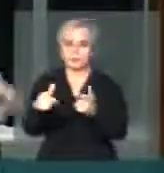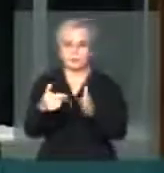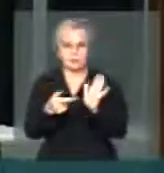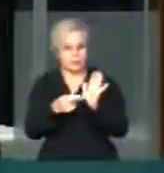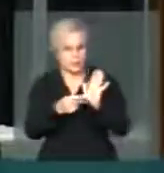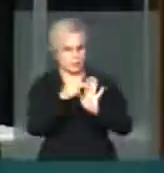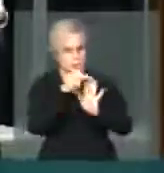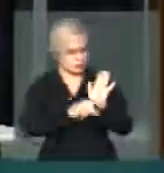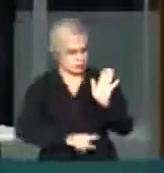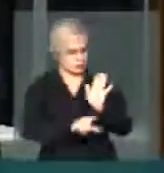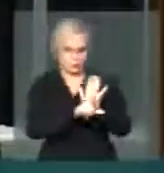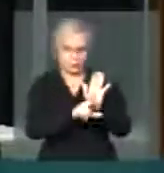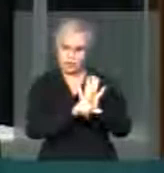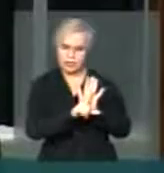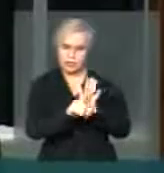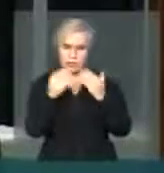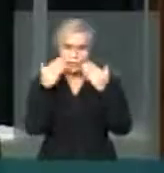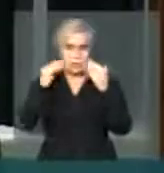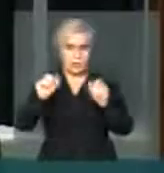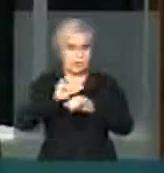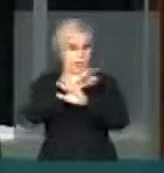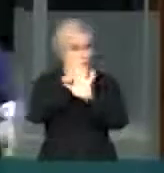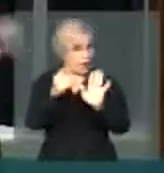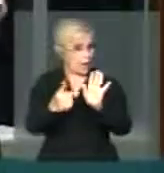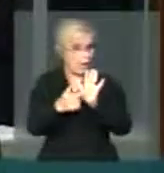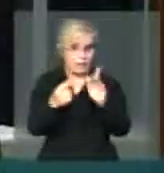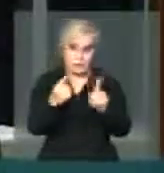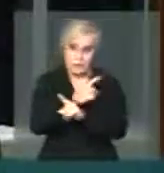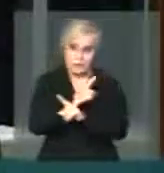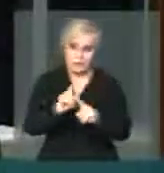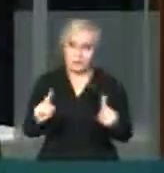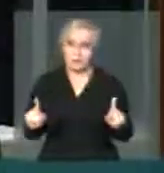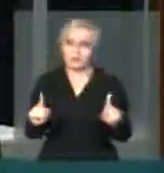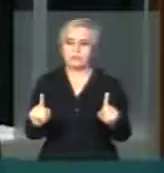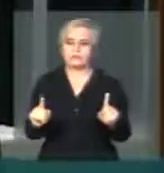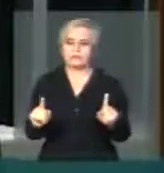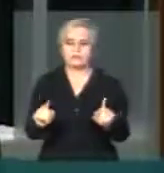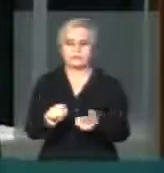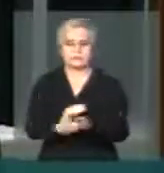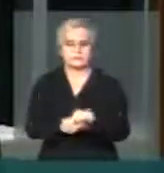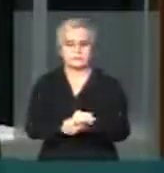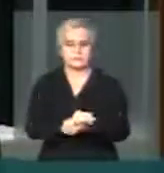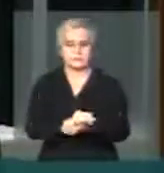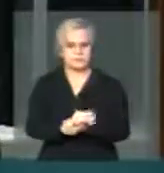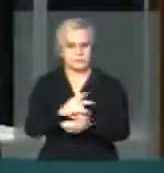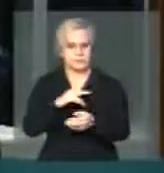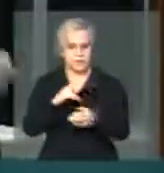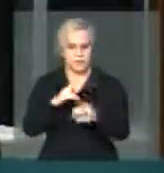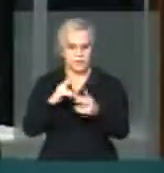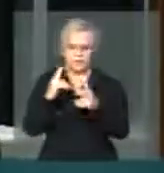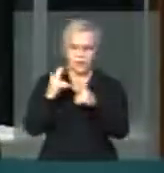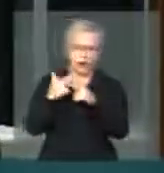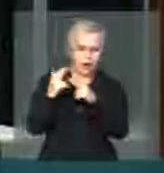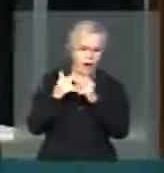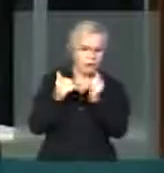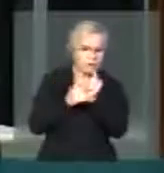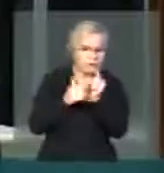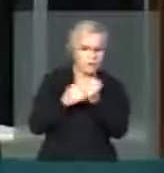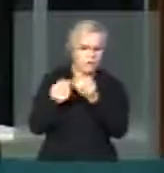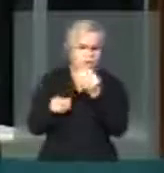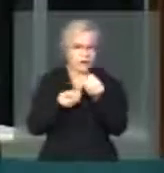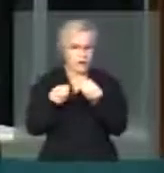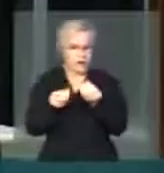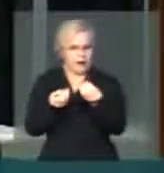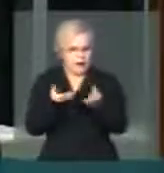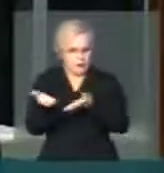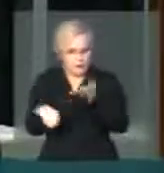lei, longe de dar transparência às empresas estatais, longe de dar transparência, agilidade e coerência ao